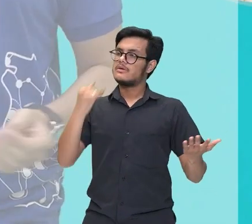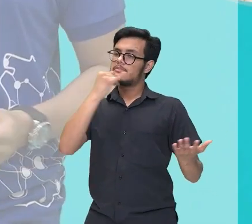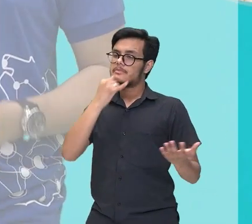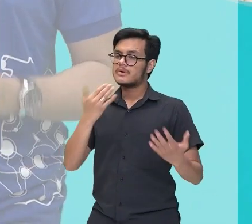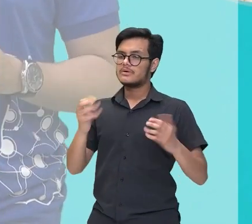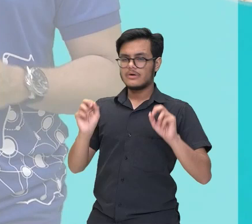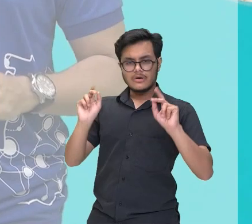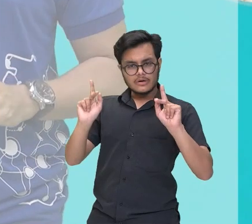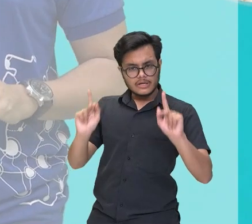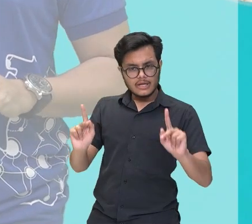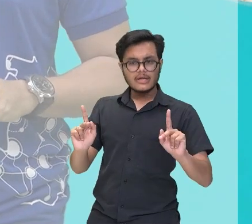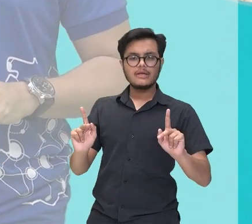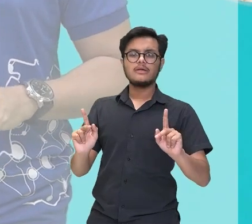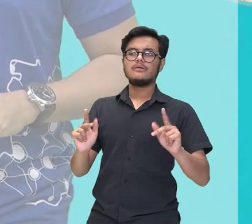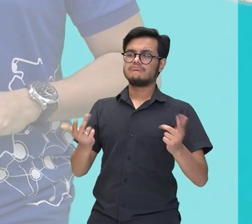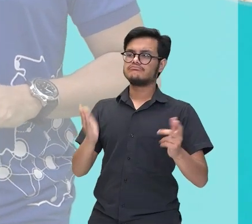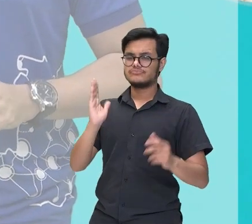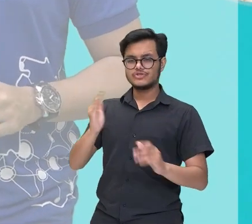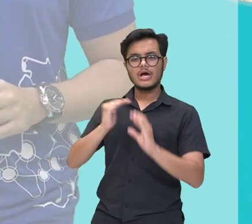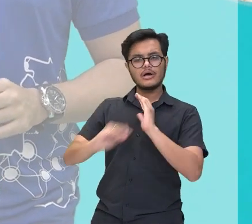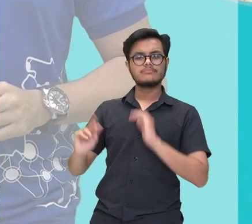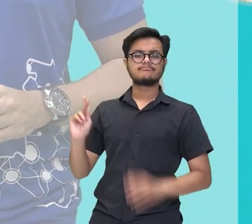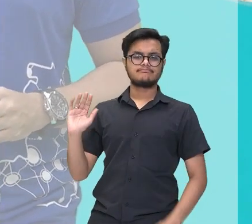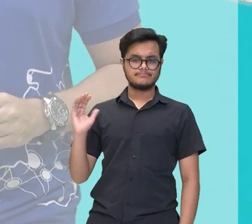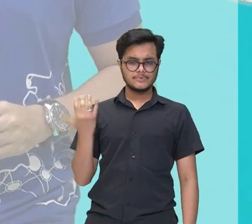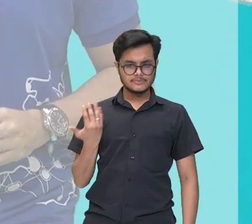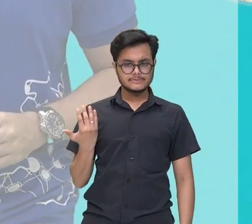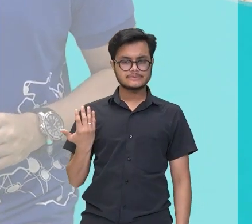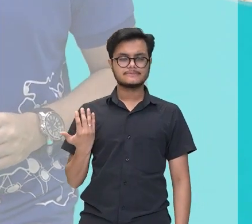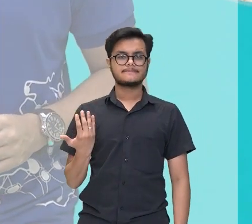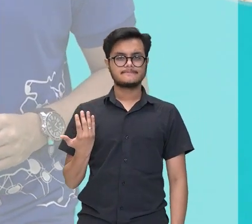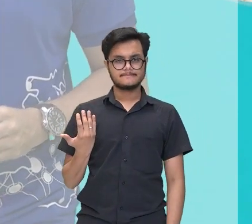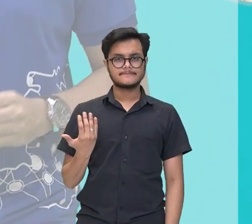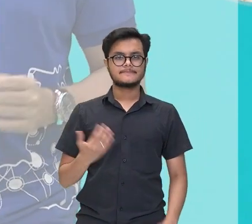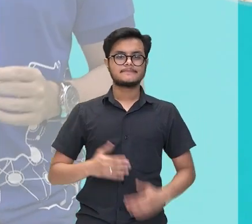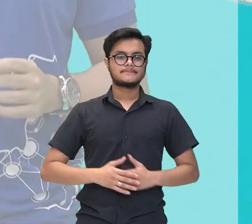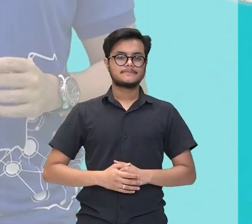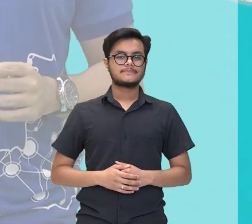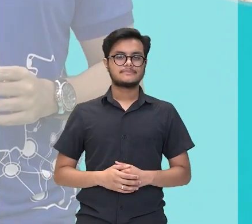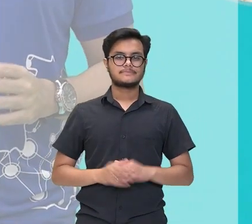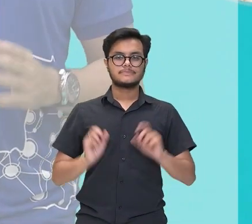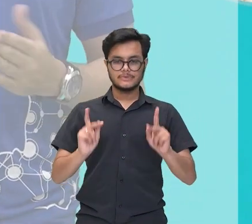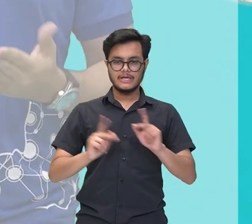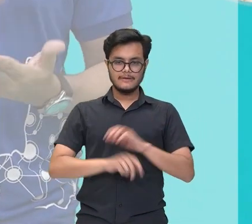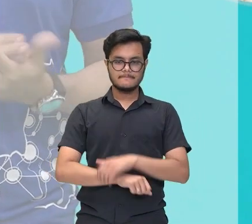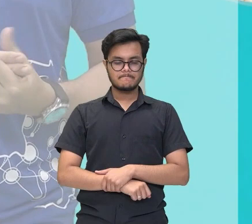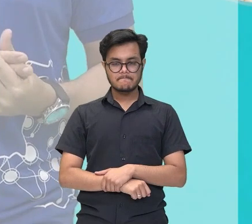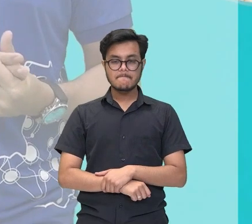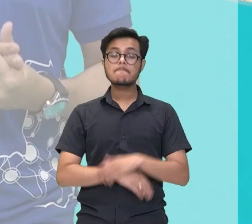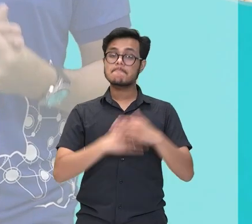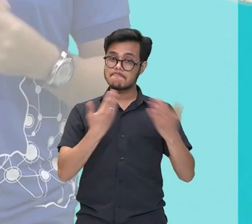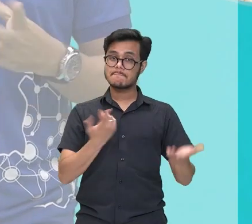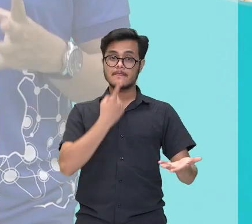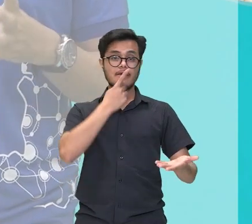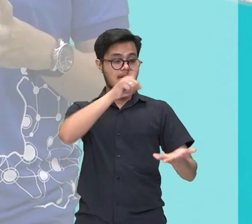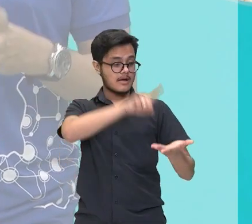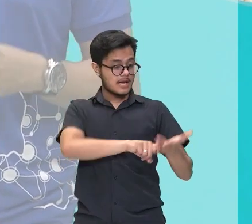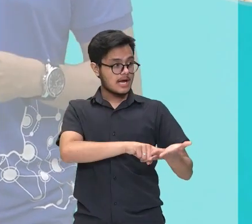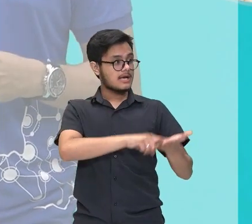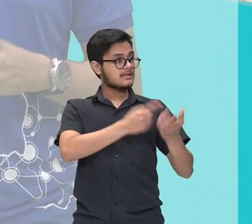e sem mais, uma vez que algo está sendo reivindicado, tá bom? Então, olha só, a carta, né,